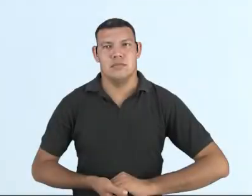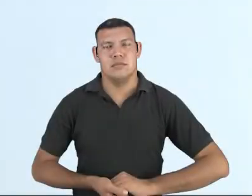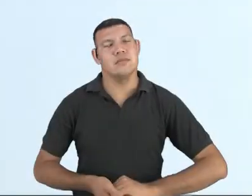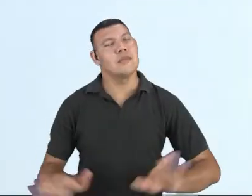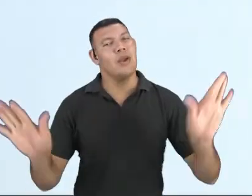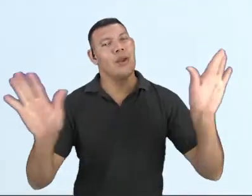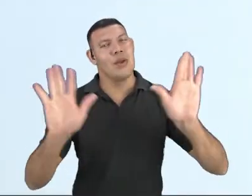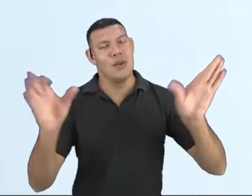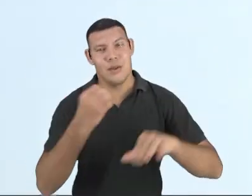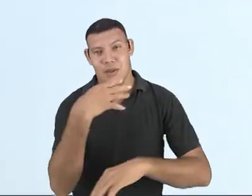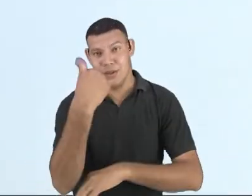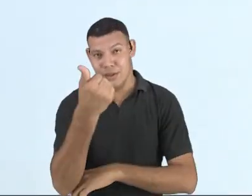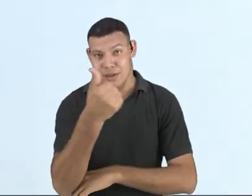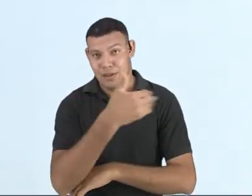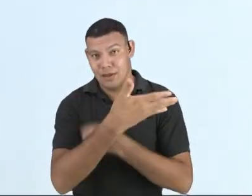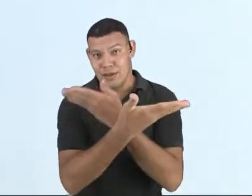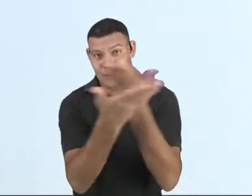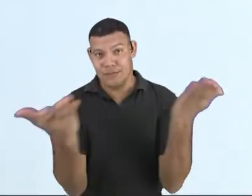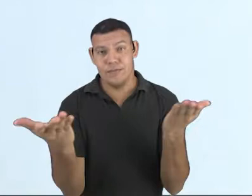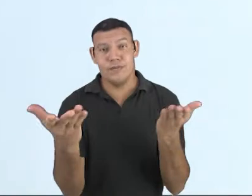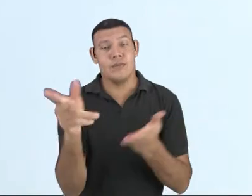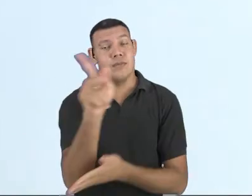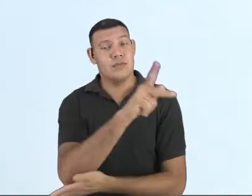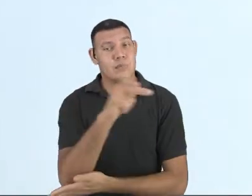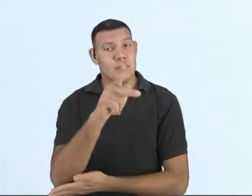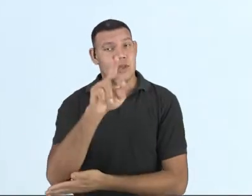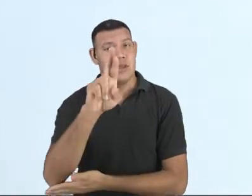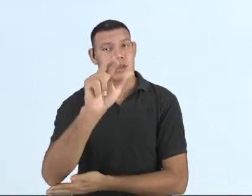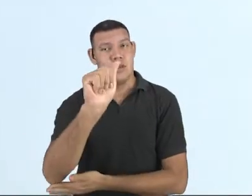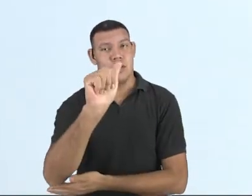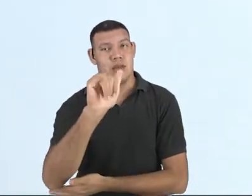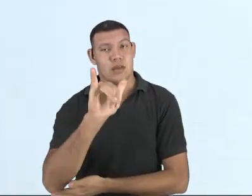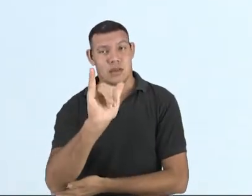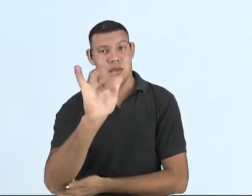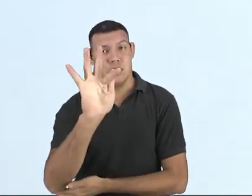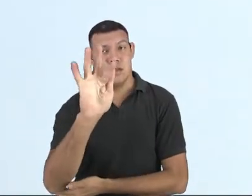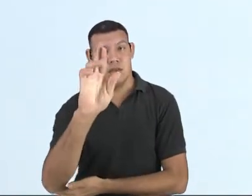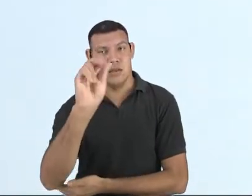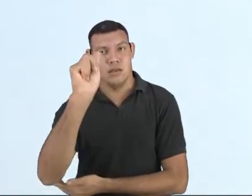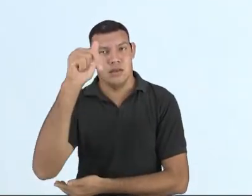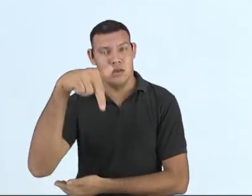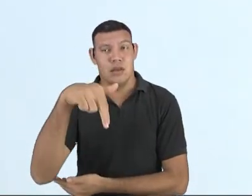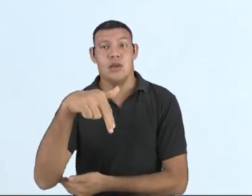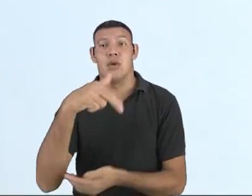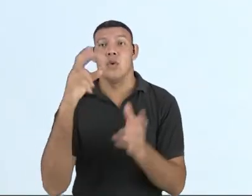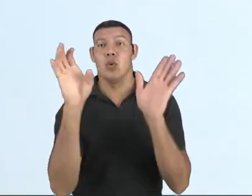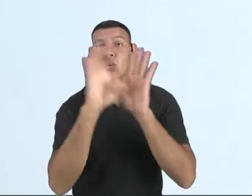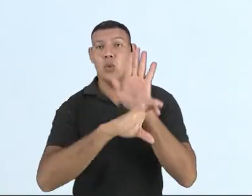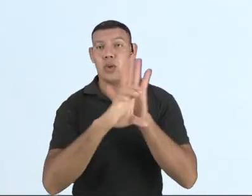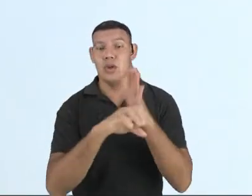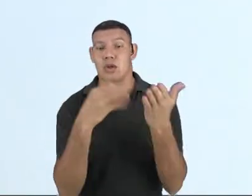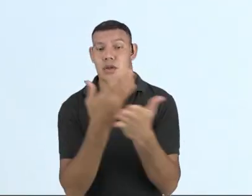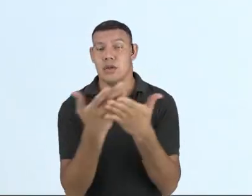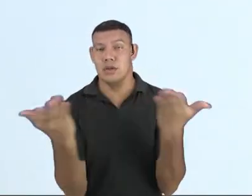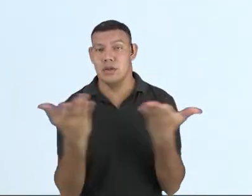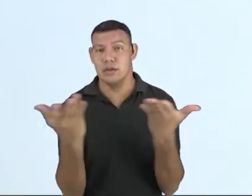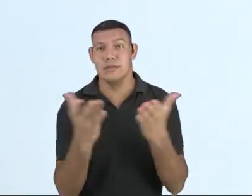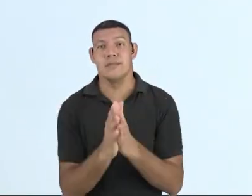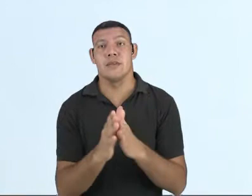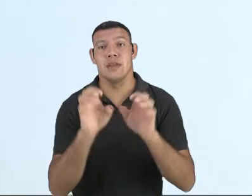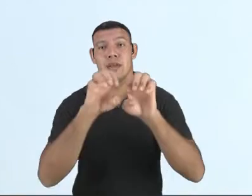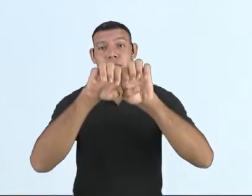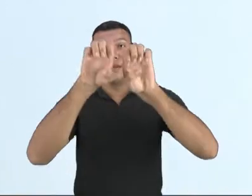o Olá pessoal tudo bem aqui que você expulsou refran e na aula de hoje vamos trabalhar com conteúdo chamado sistema de duas